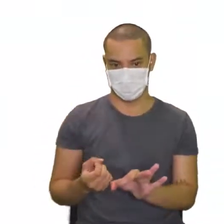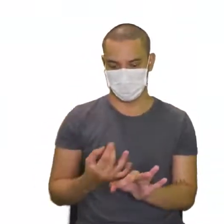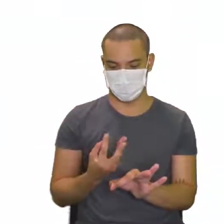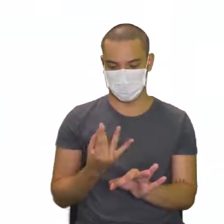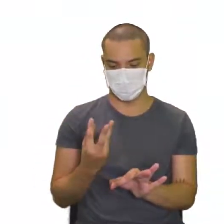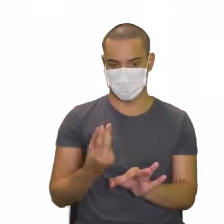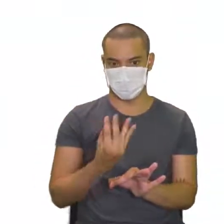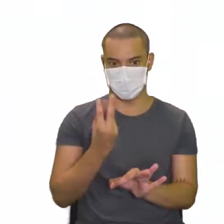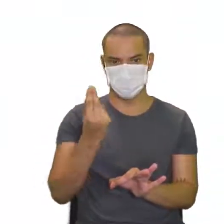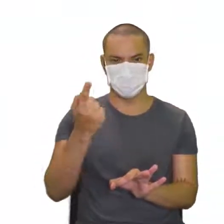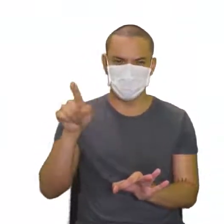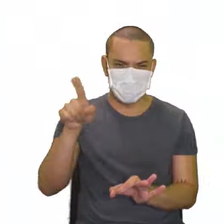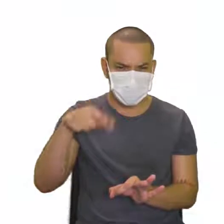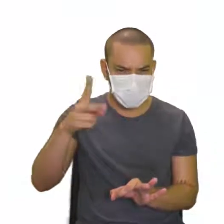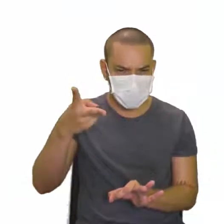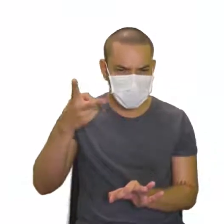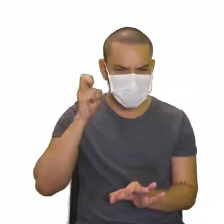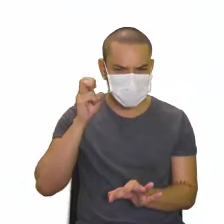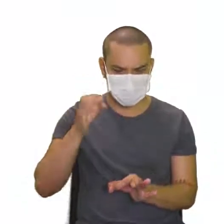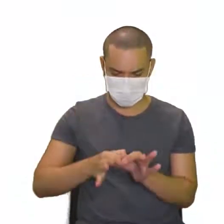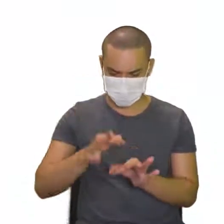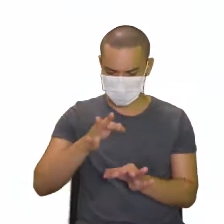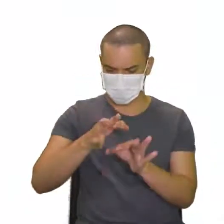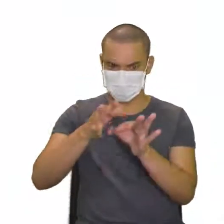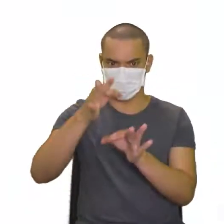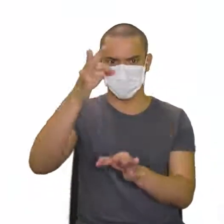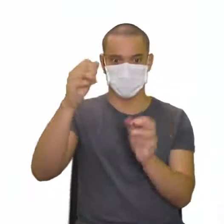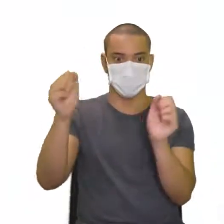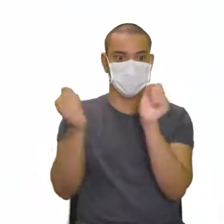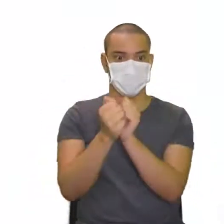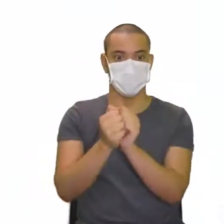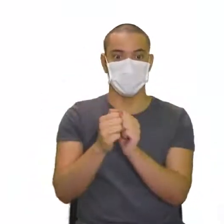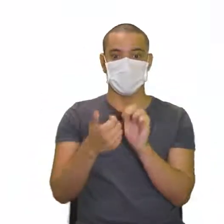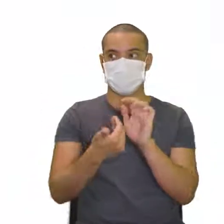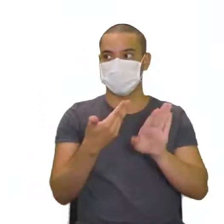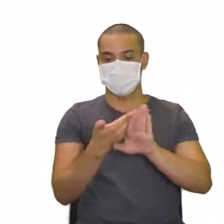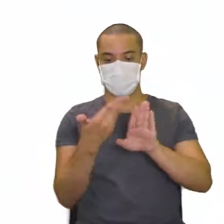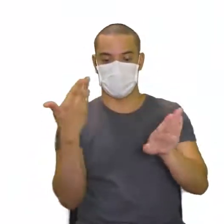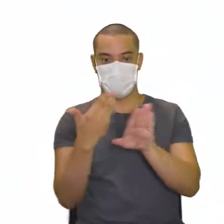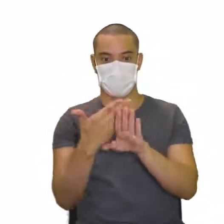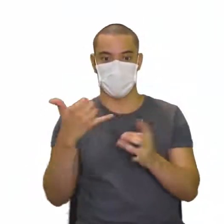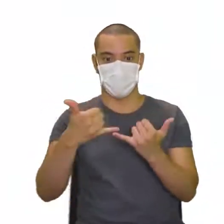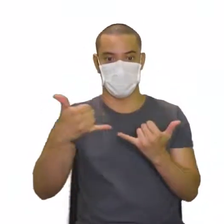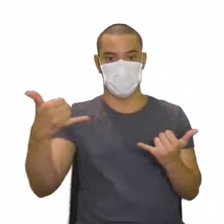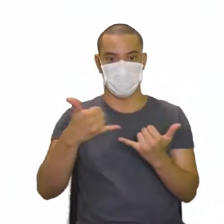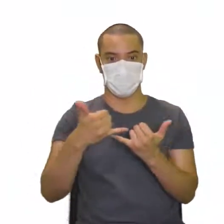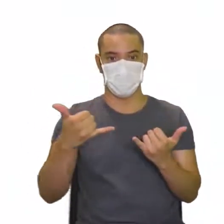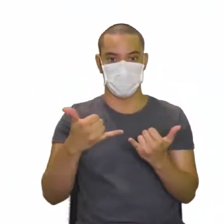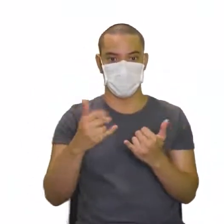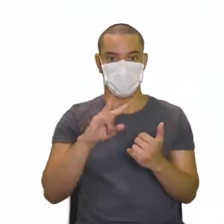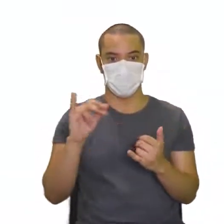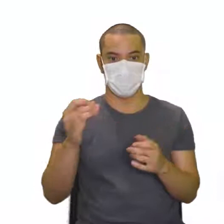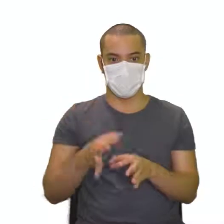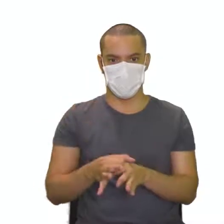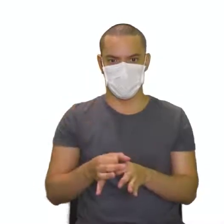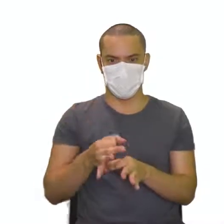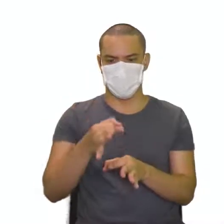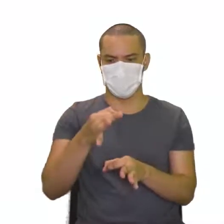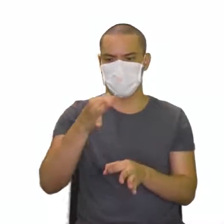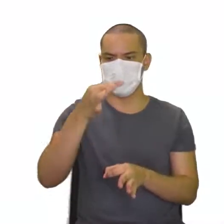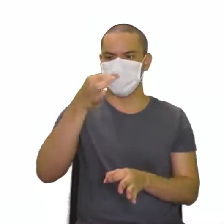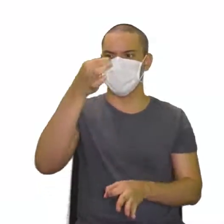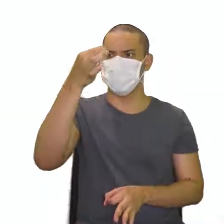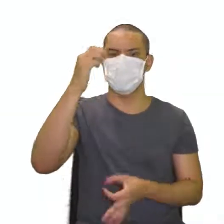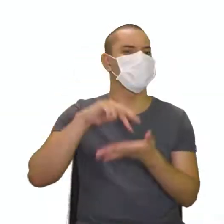bolinhas aqui. Vocês estão percebendo que quando eu estou afastando do fio, ela está ficando menor? O que, que isso pode